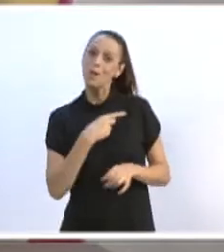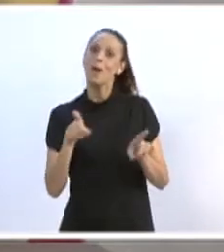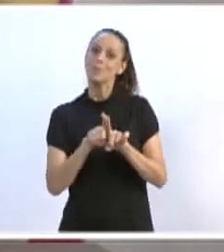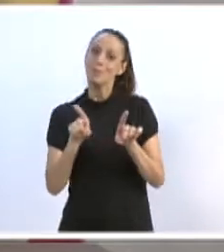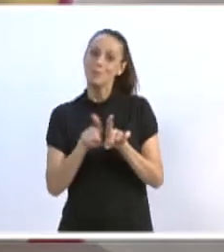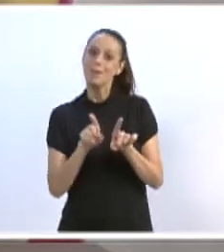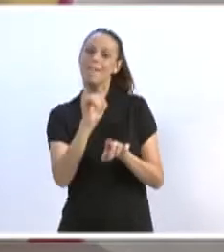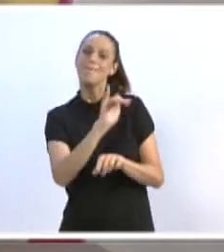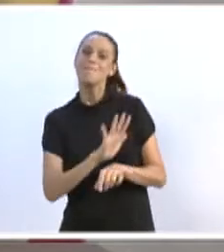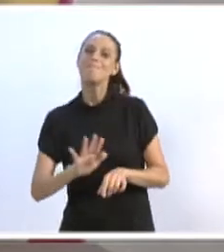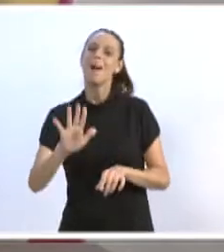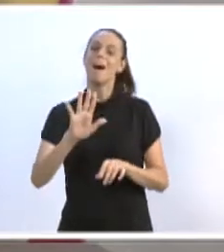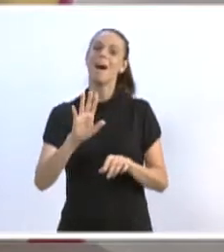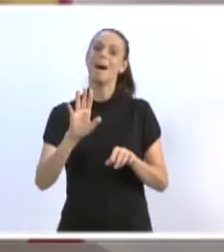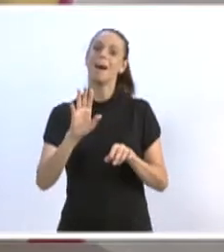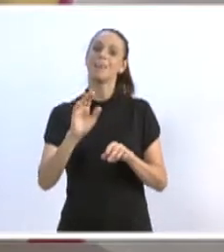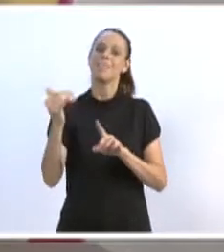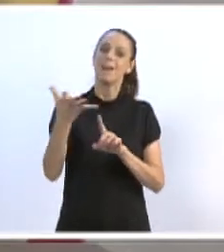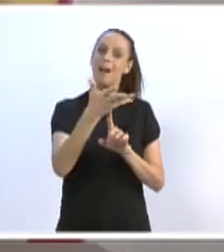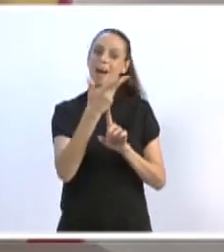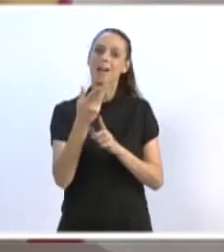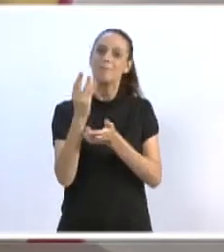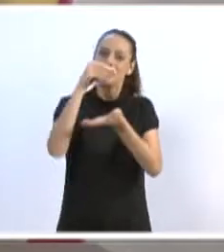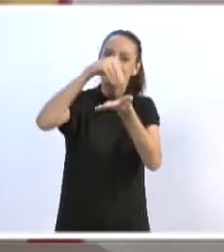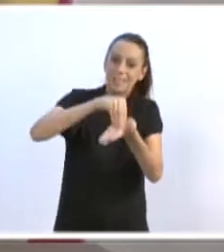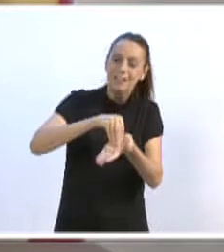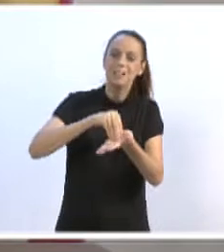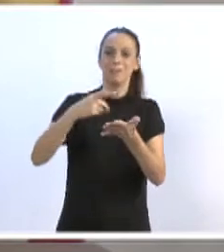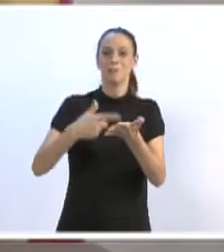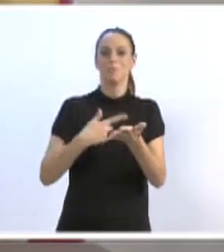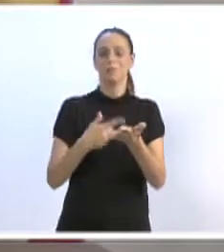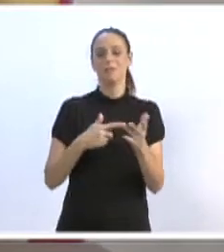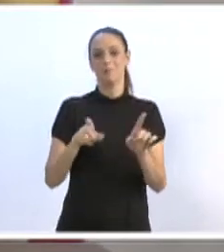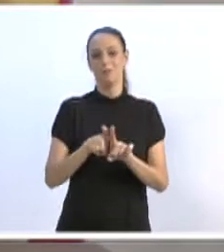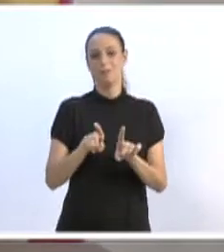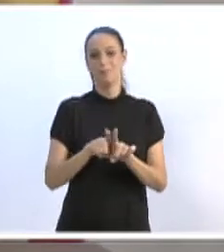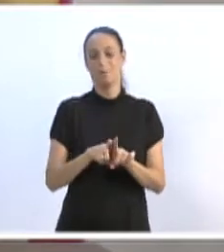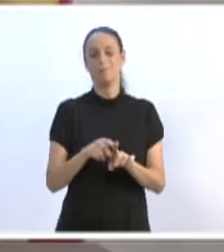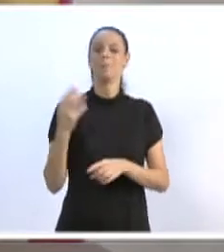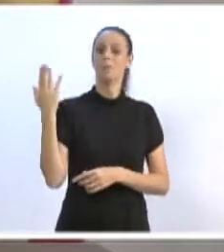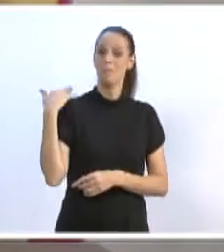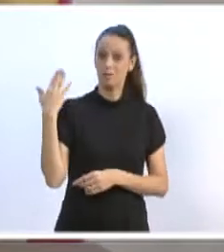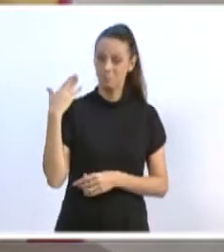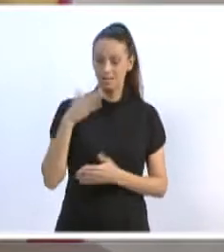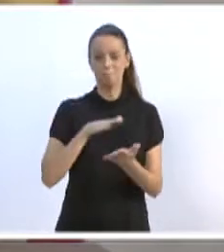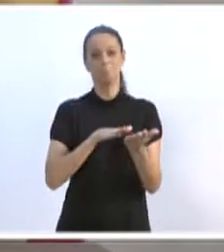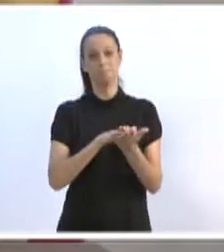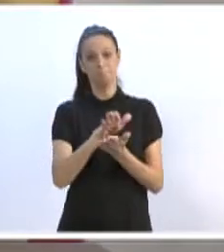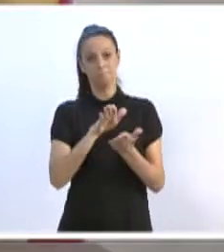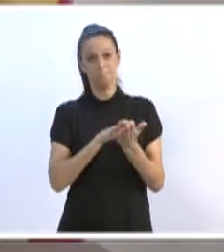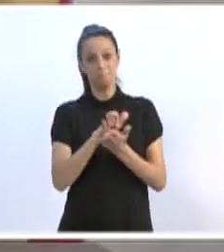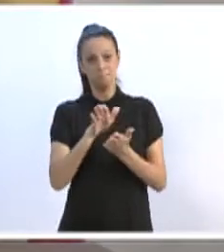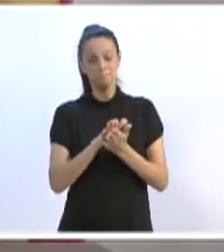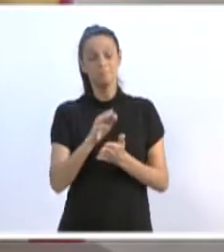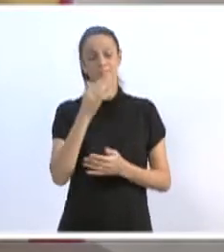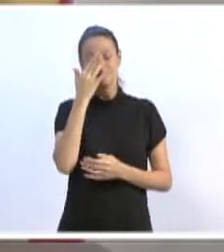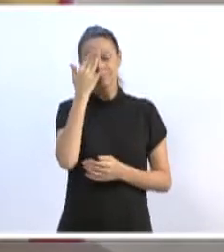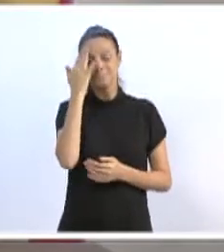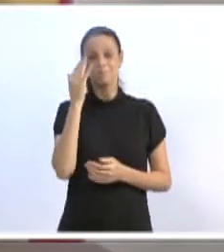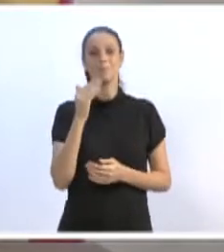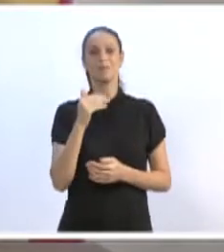pela primeira vez na história do IBGE, um museu de arte que não é de uma capital ou de uma região metropolitana